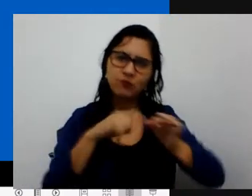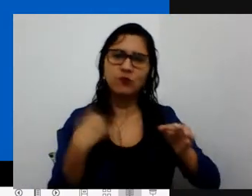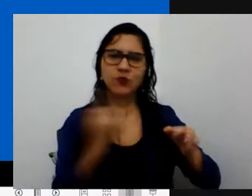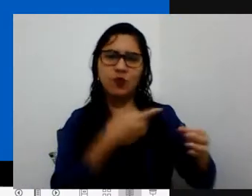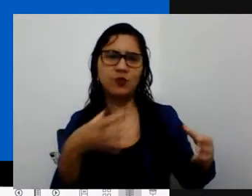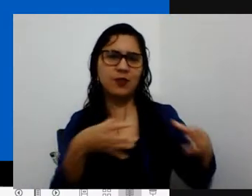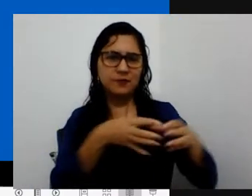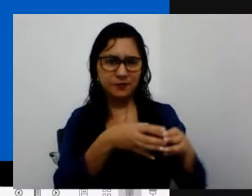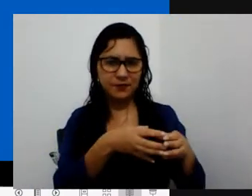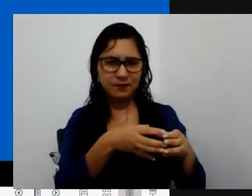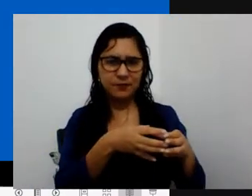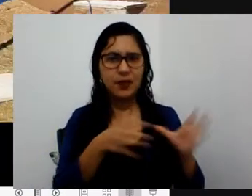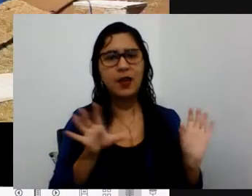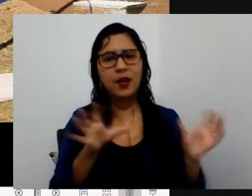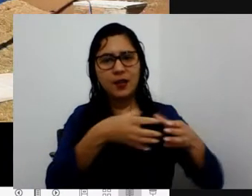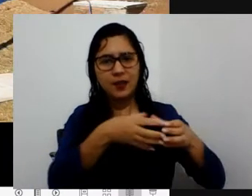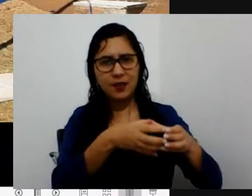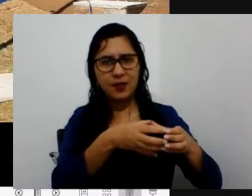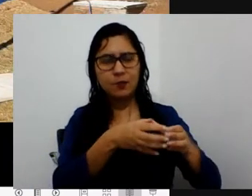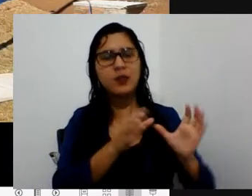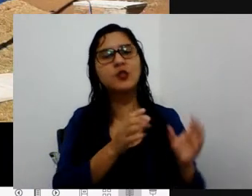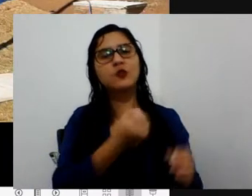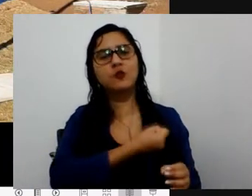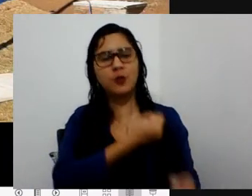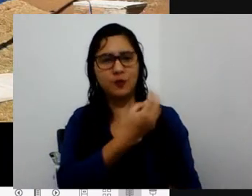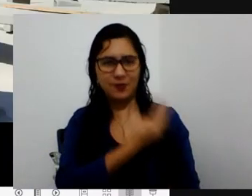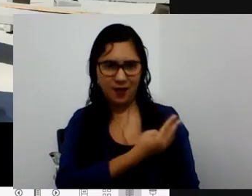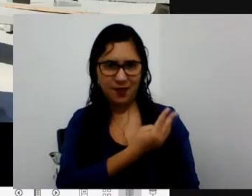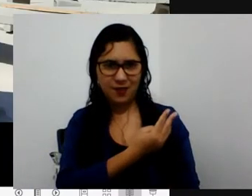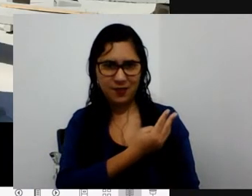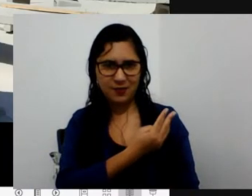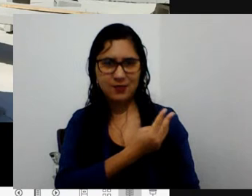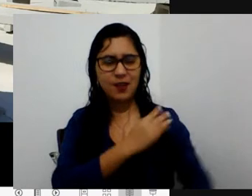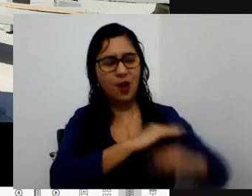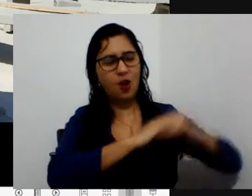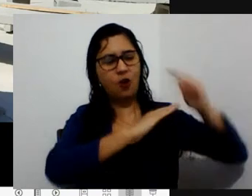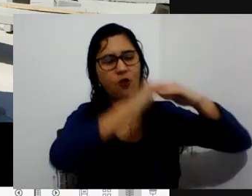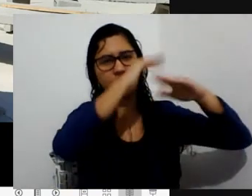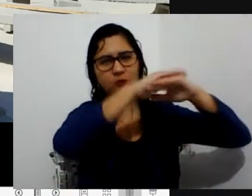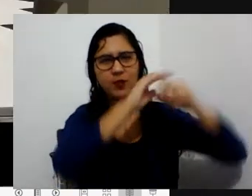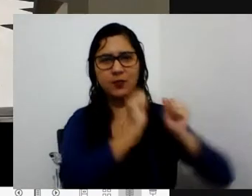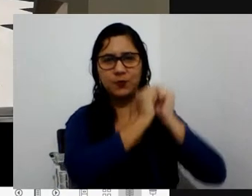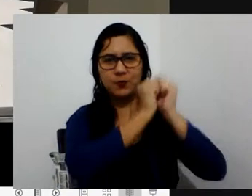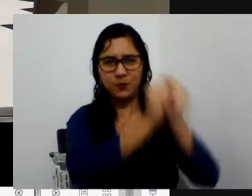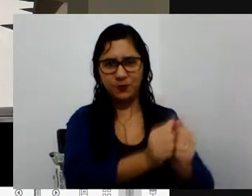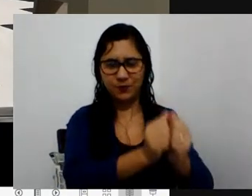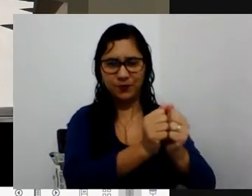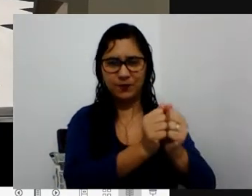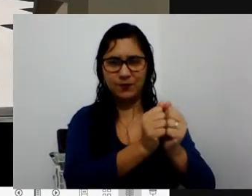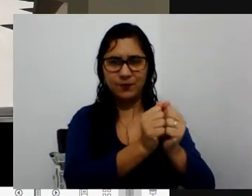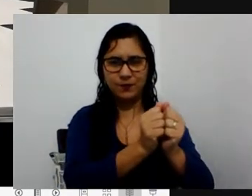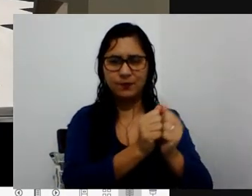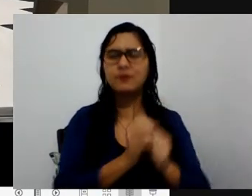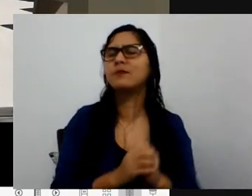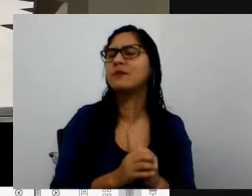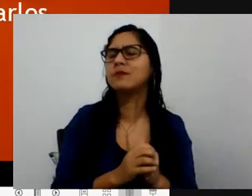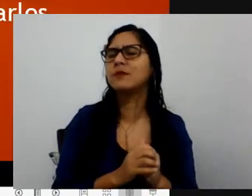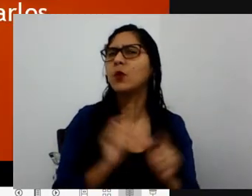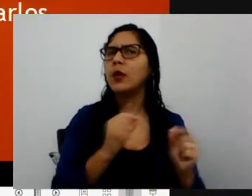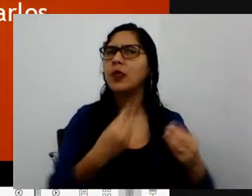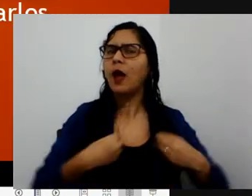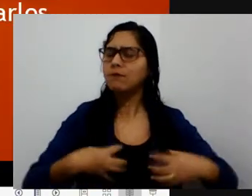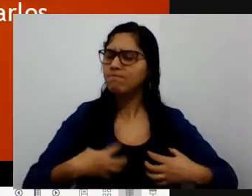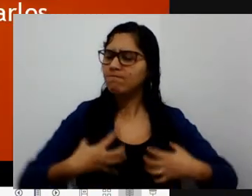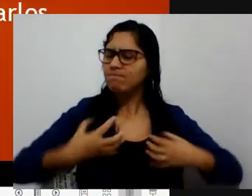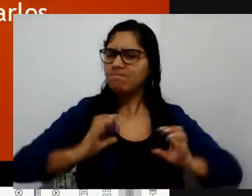equipe, a equipe da Chapa 3, Construir Juntos. O que nos inspira é poder